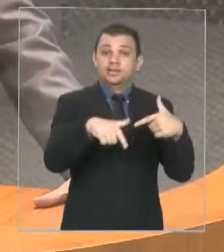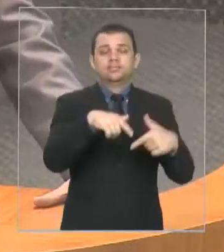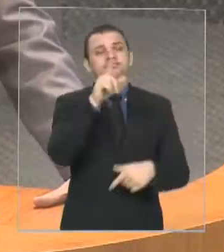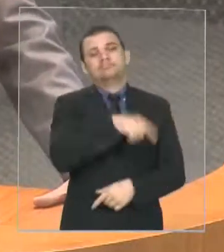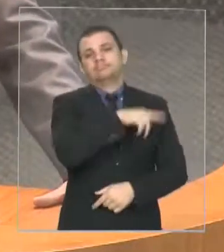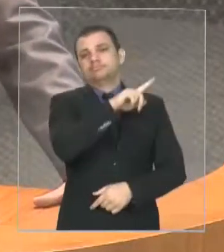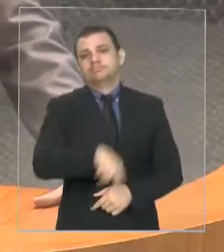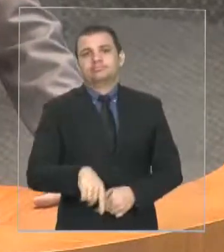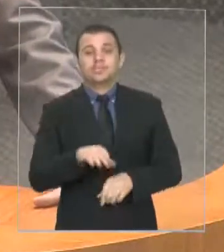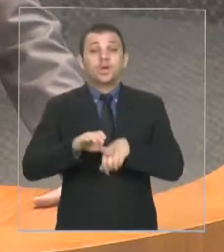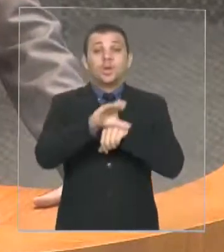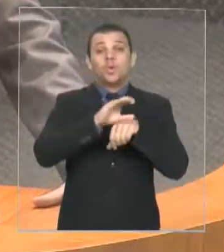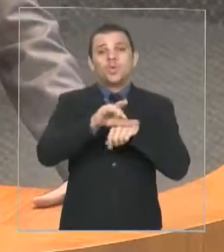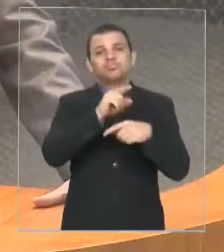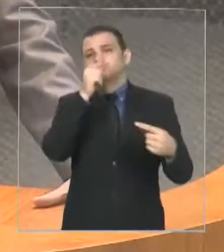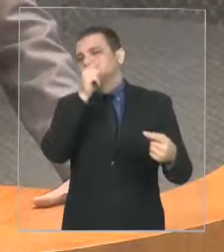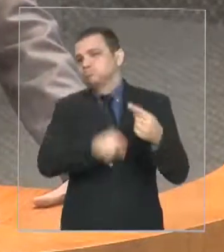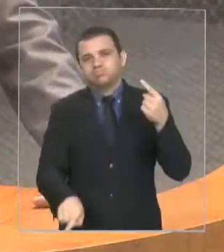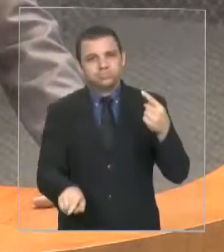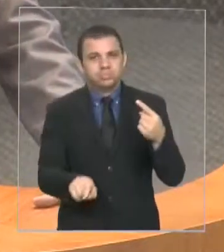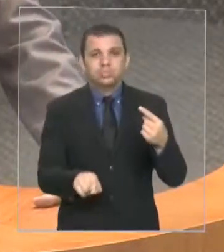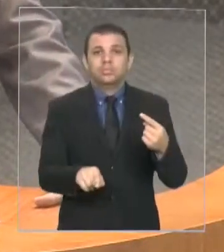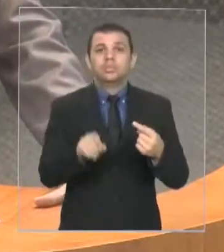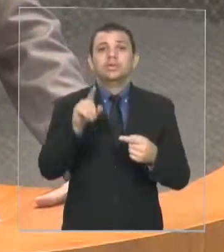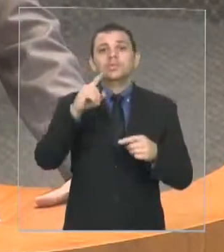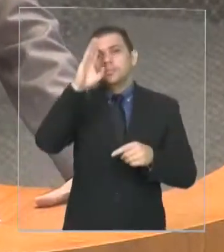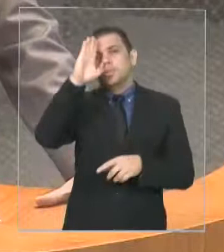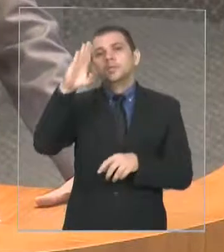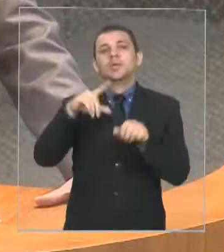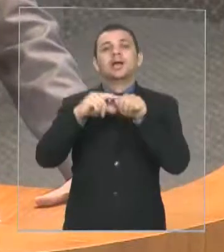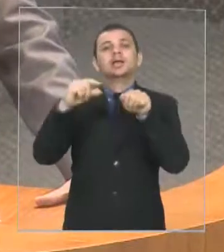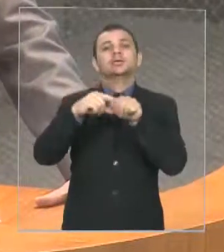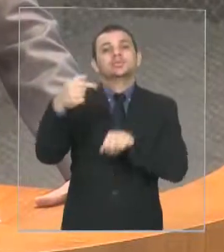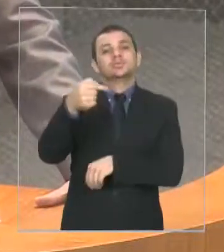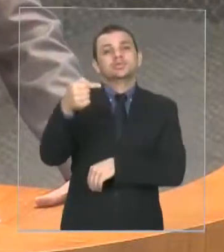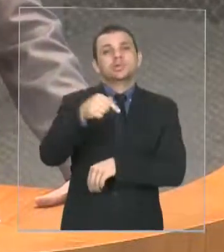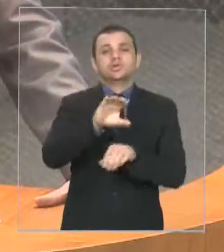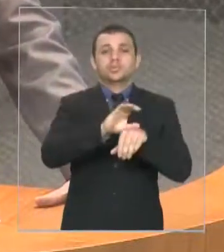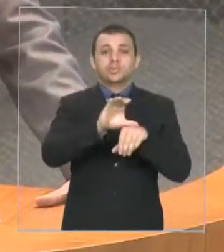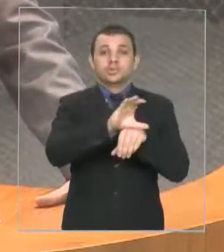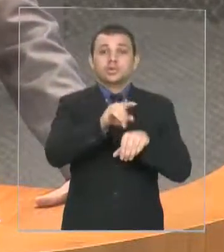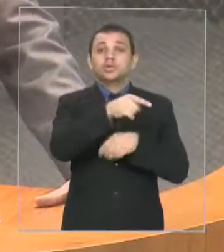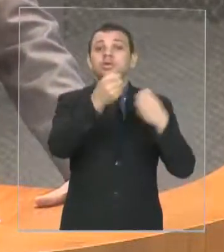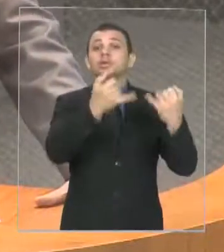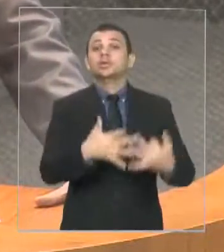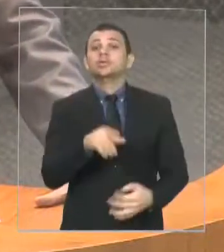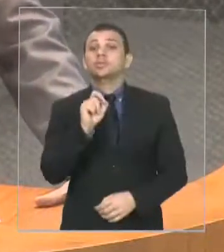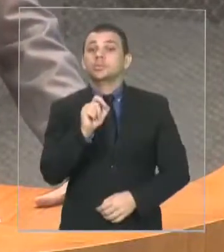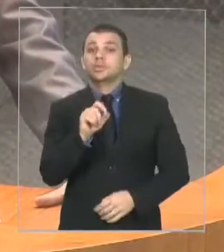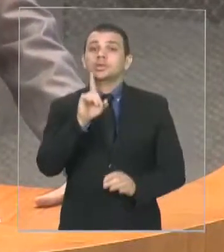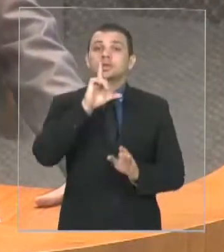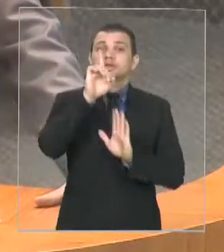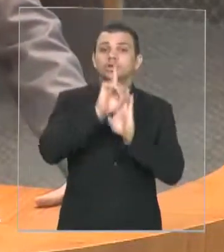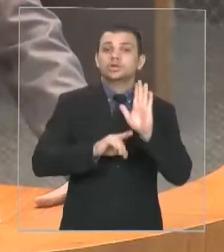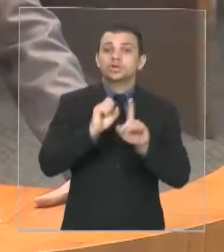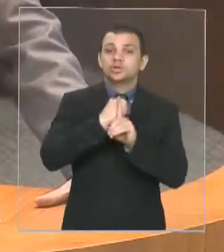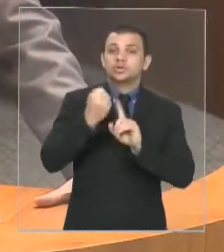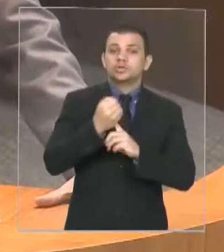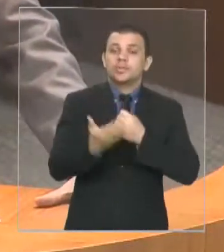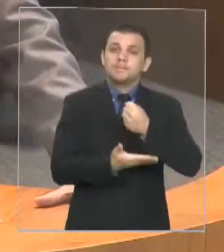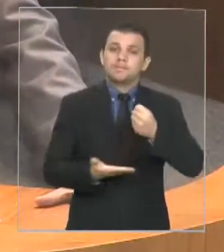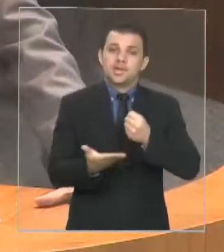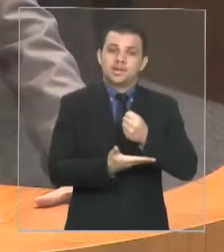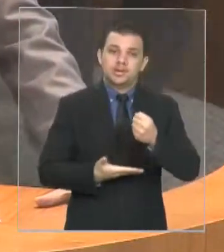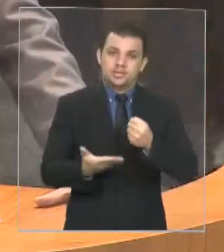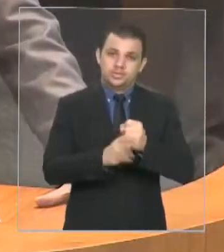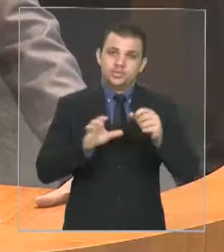artigos, principalmente o artigo 7º da Constituição, que assegura direitos sociais básicos